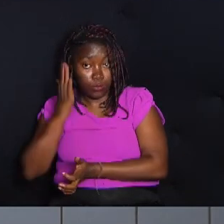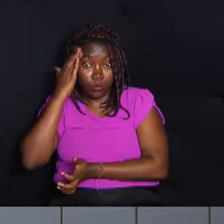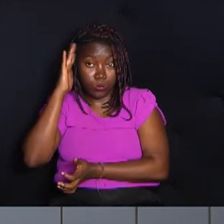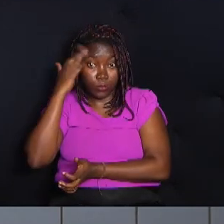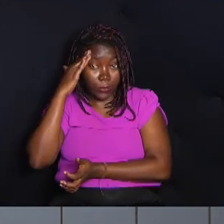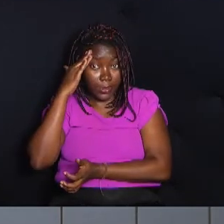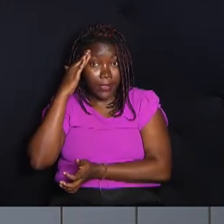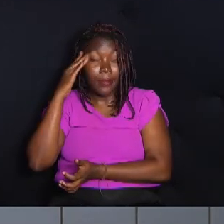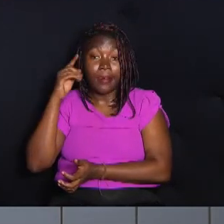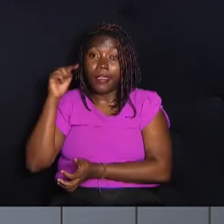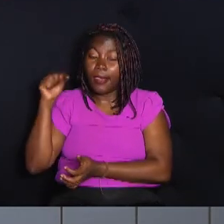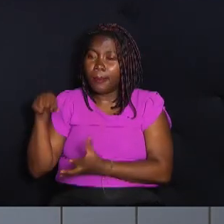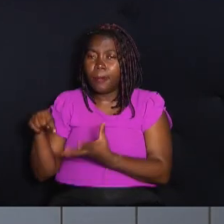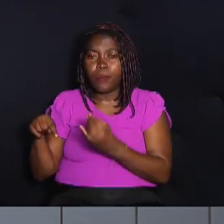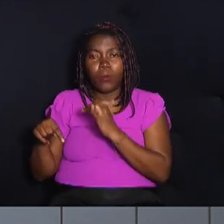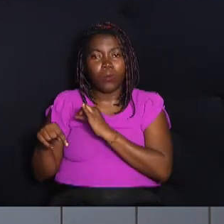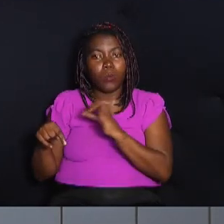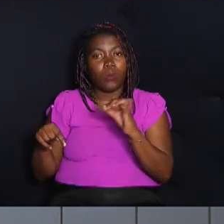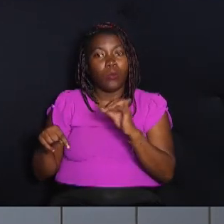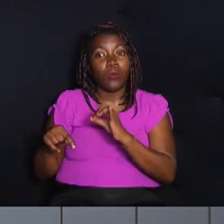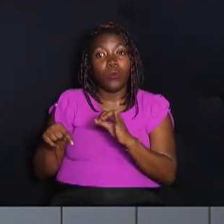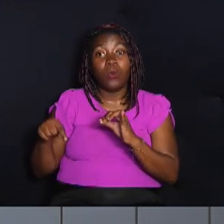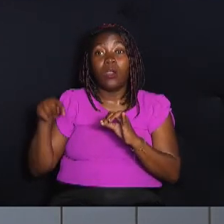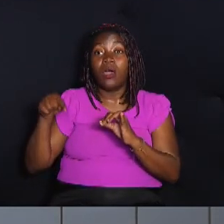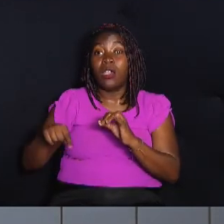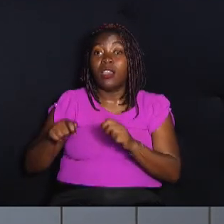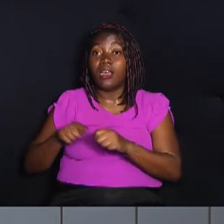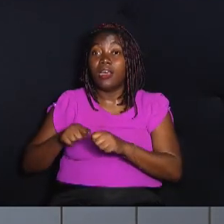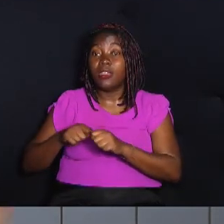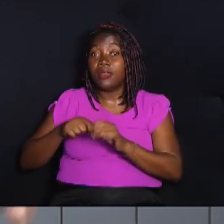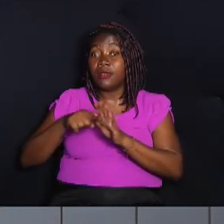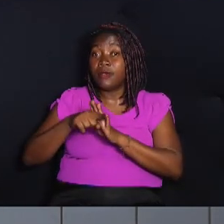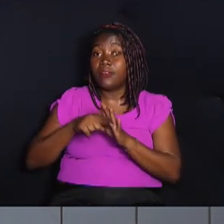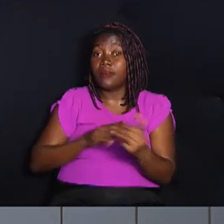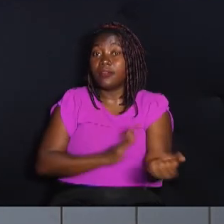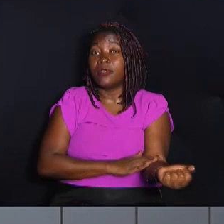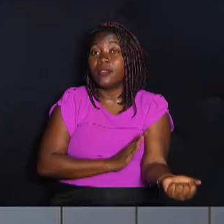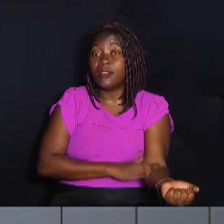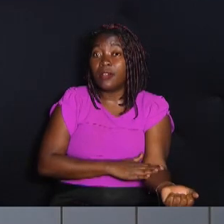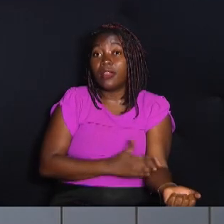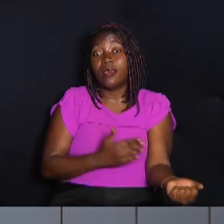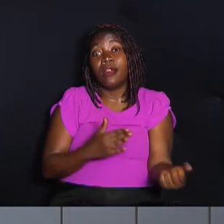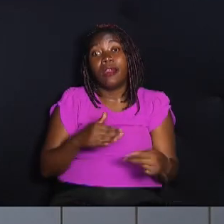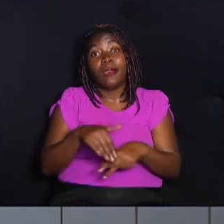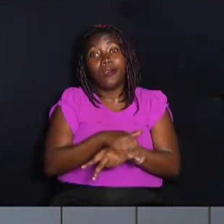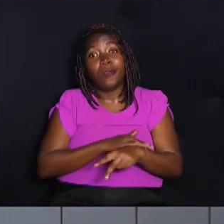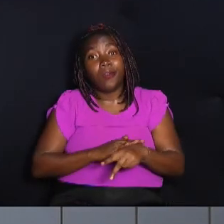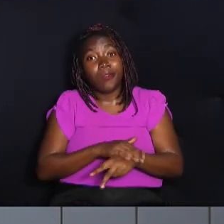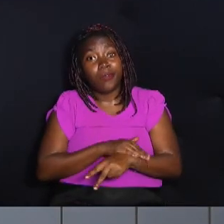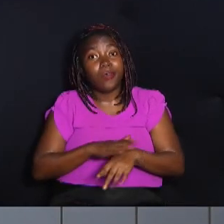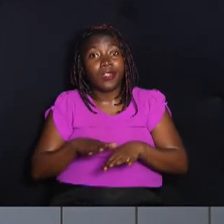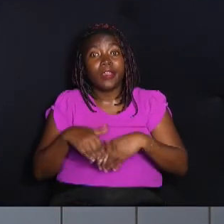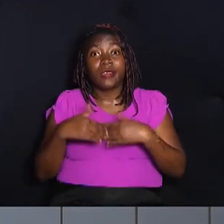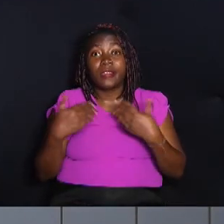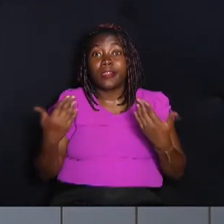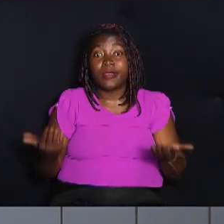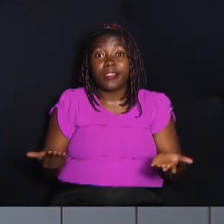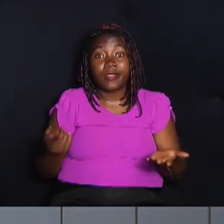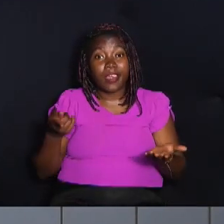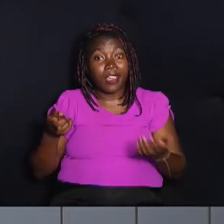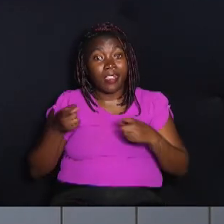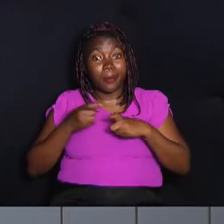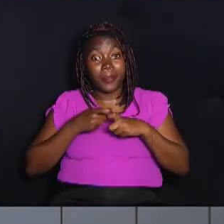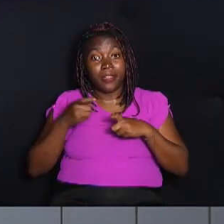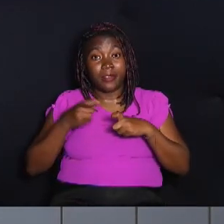é muito interessante, porque ali faz a aferição da pressão, faz a conversa, entende? Então, essa